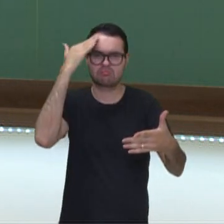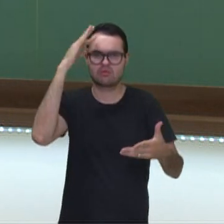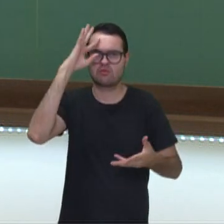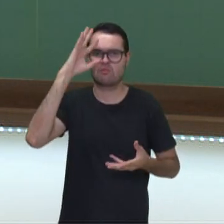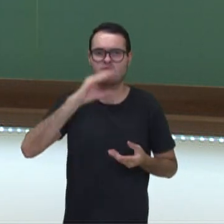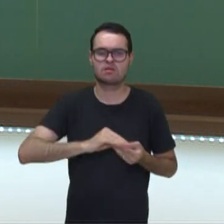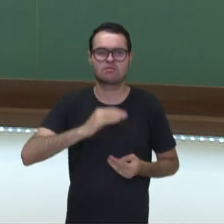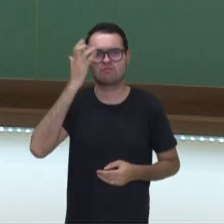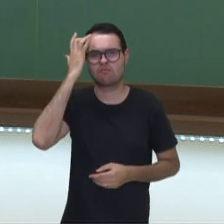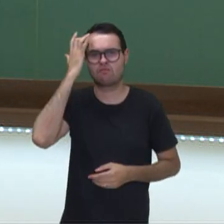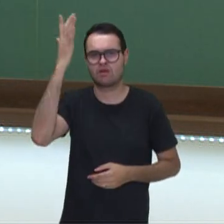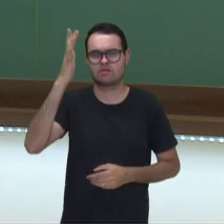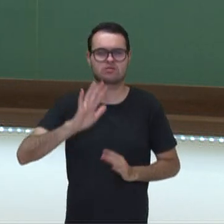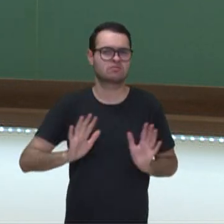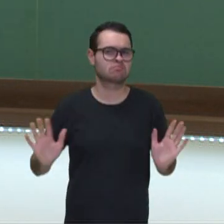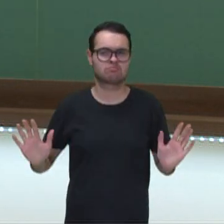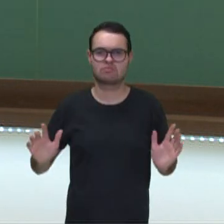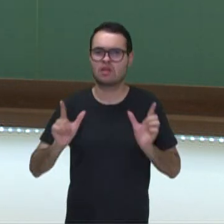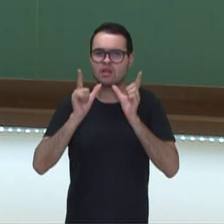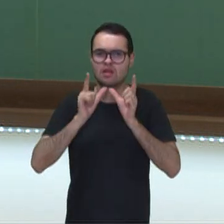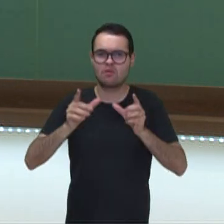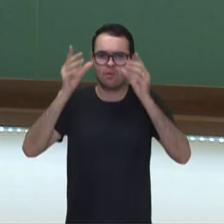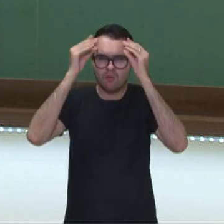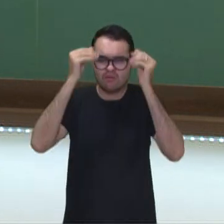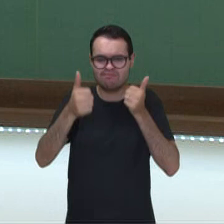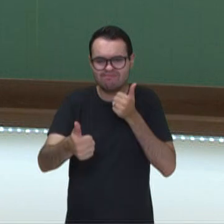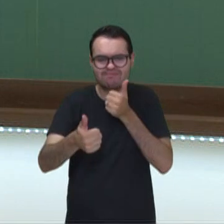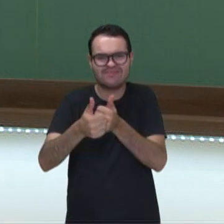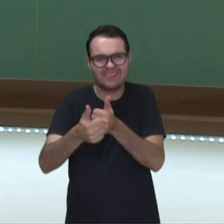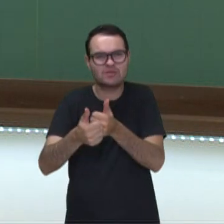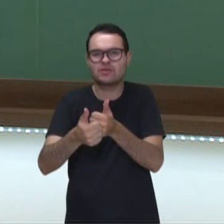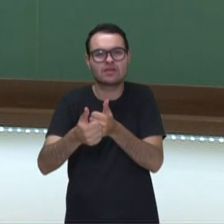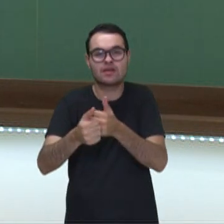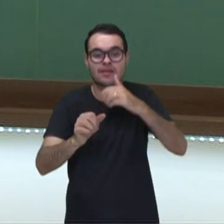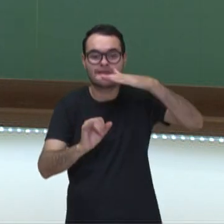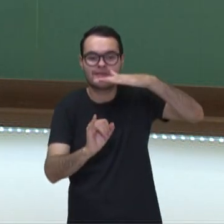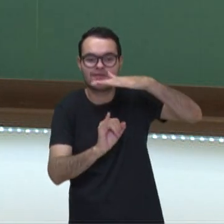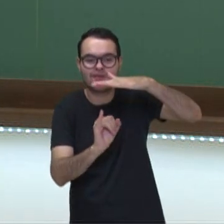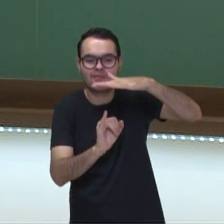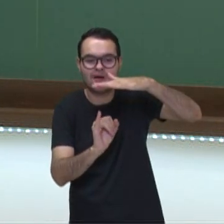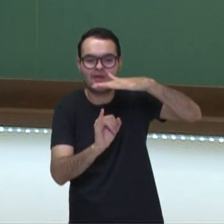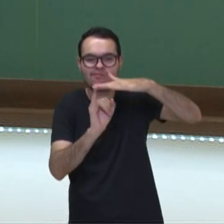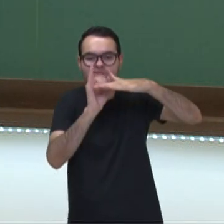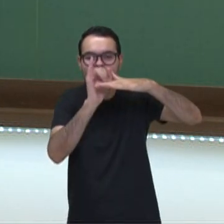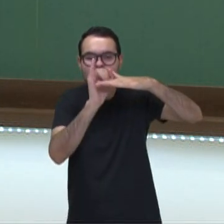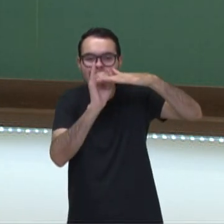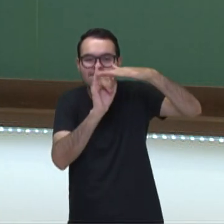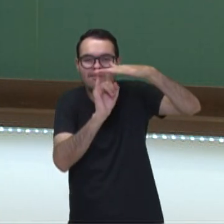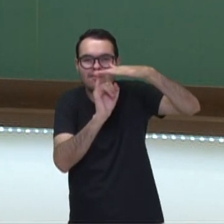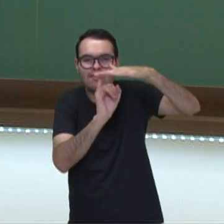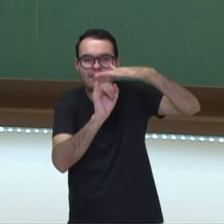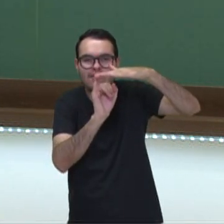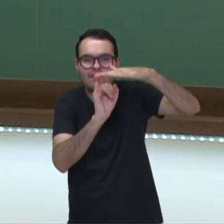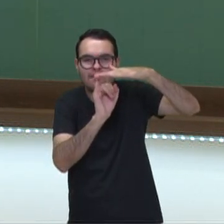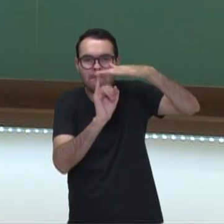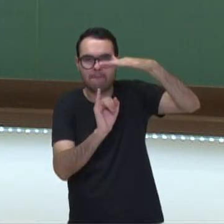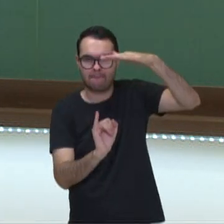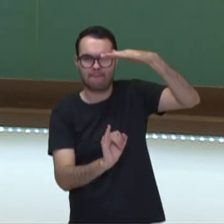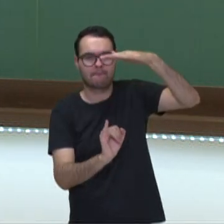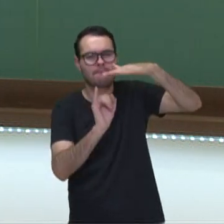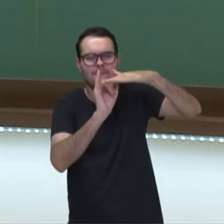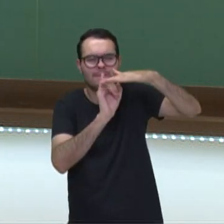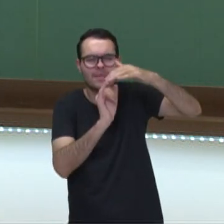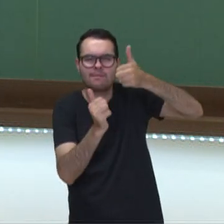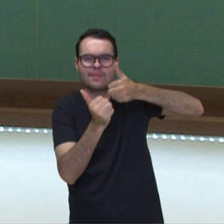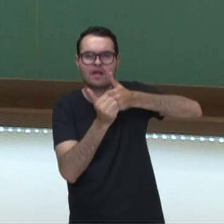na compreensão. É uma linguagem próxima do registro que a gente chama de informal, né? Além disso, a abordagem de um fato